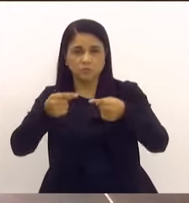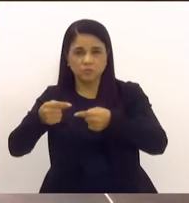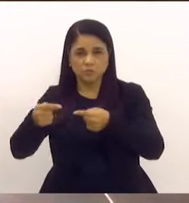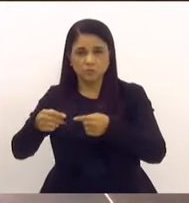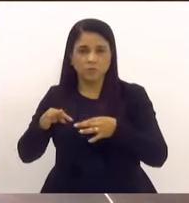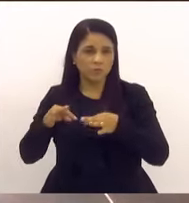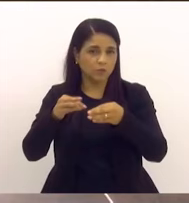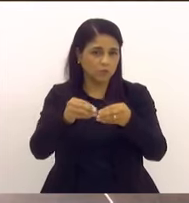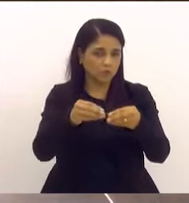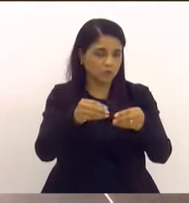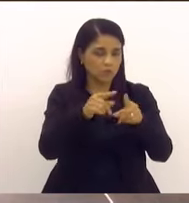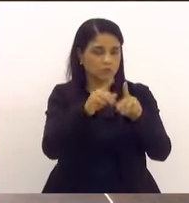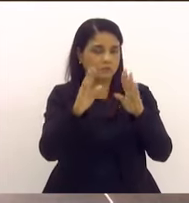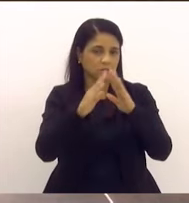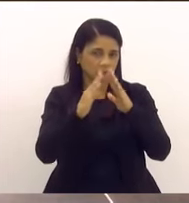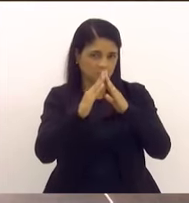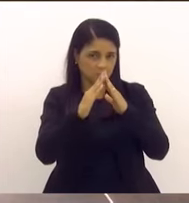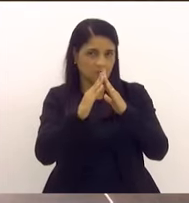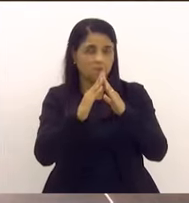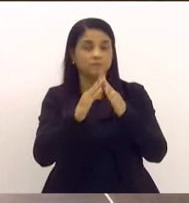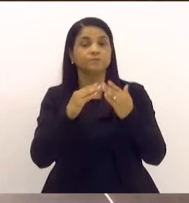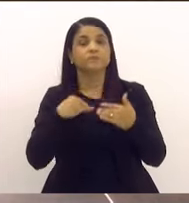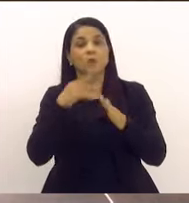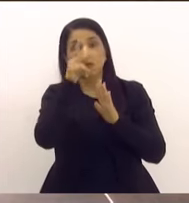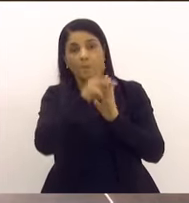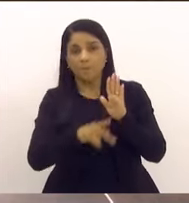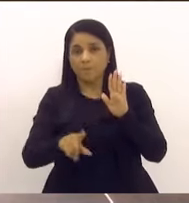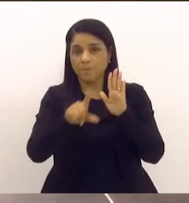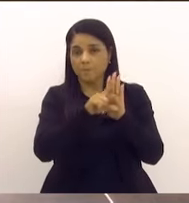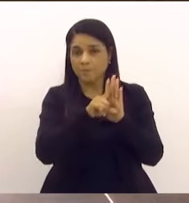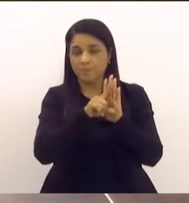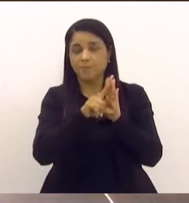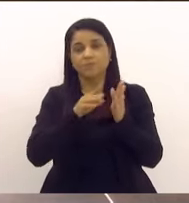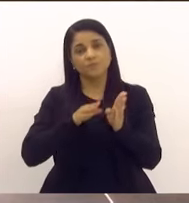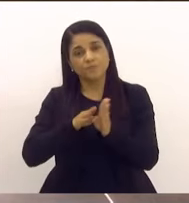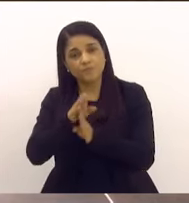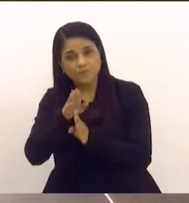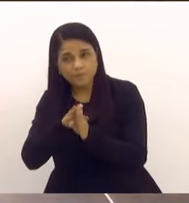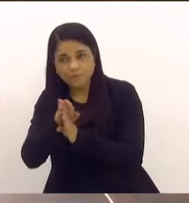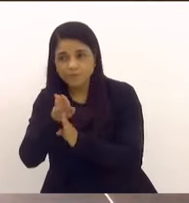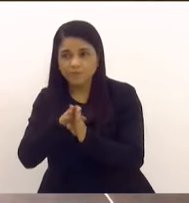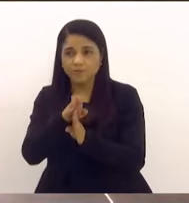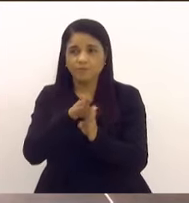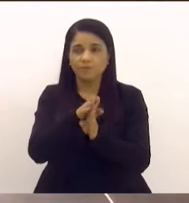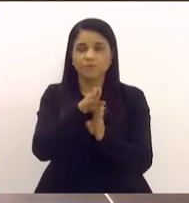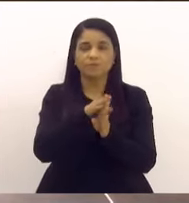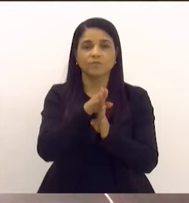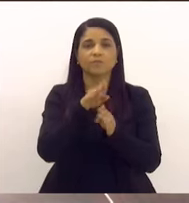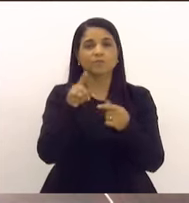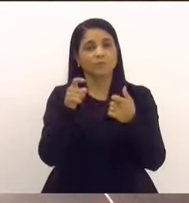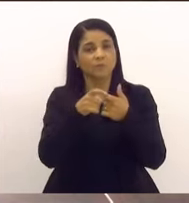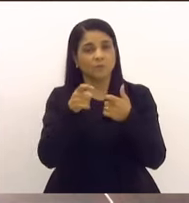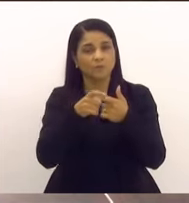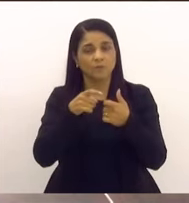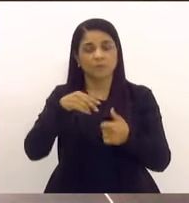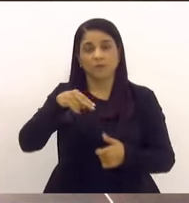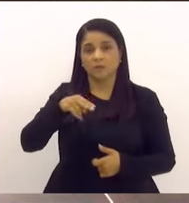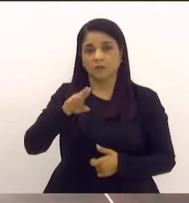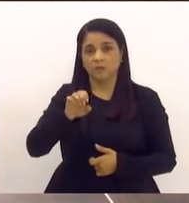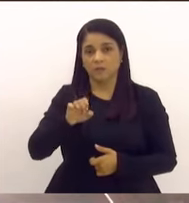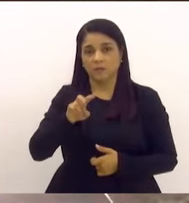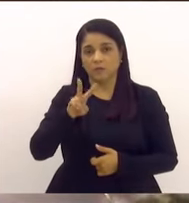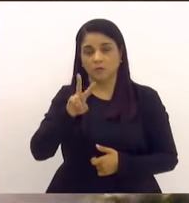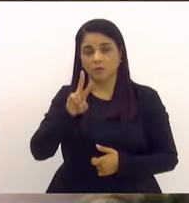todos os lados. Então, aqui eu quero deixar, a partir desse projeto, a orientação, a partir do médico neurologista,